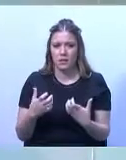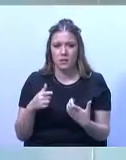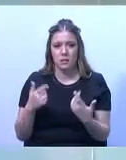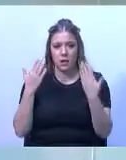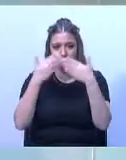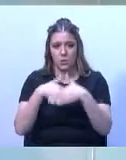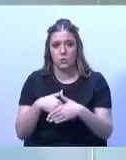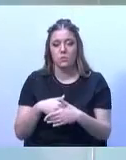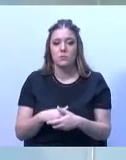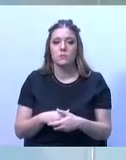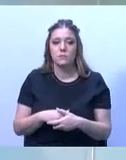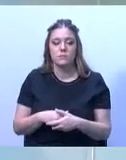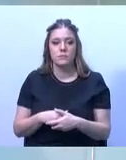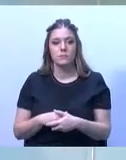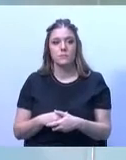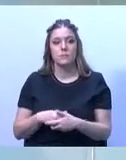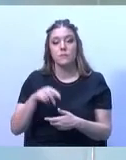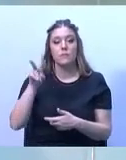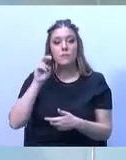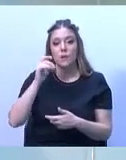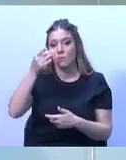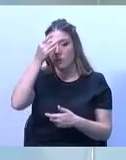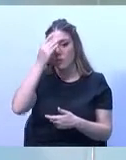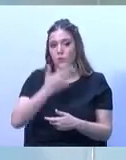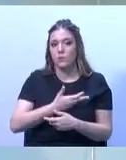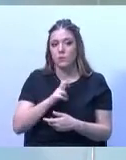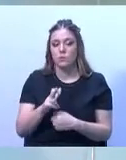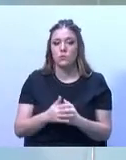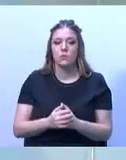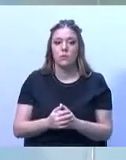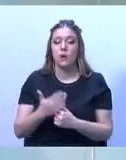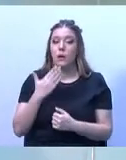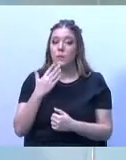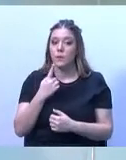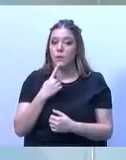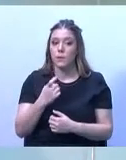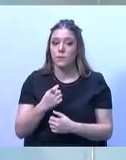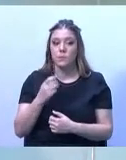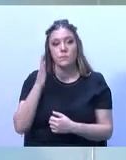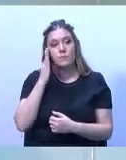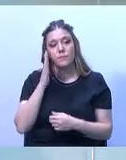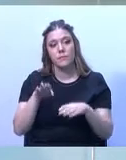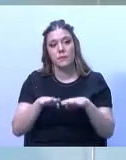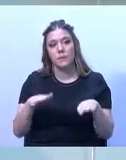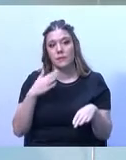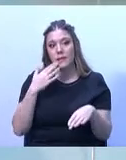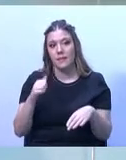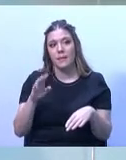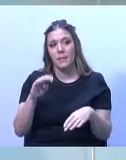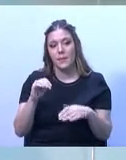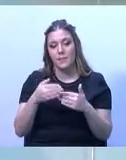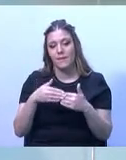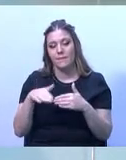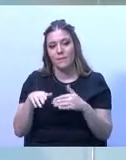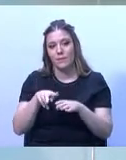noite. Muito bem. Vamos ouvir a opinião do Sr. Doutor. Obrigada. Ok, Sr. Rui, muito obrigado pela questão. Até se calhar na cama procura colocar os pés de fora para aliviar,